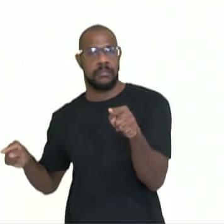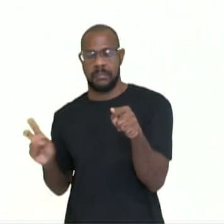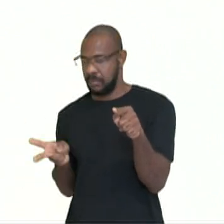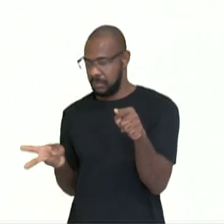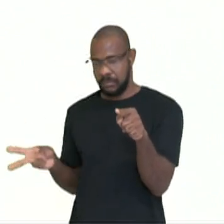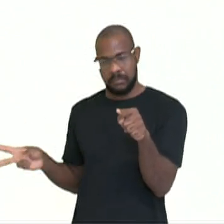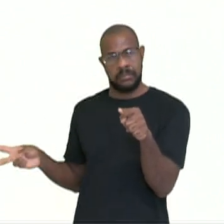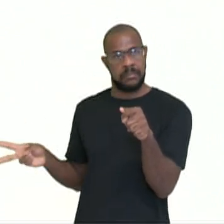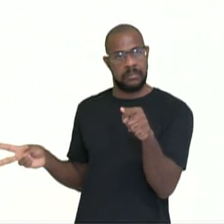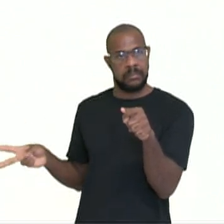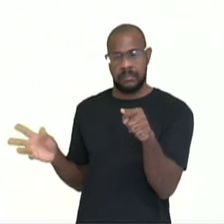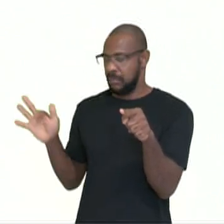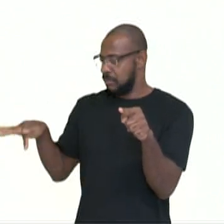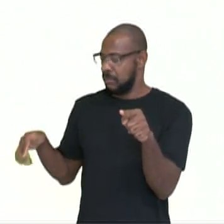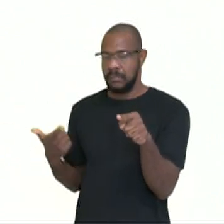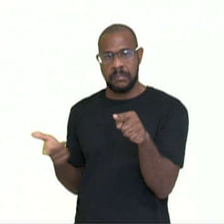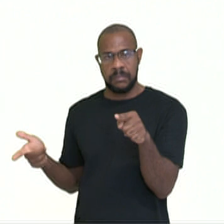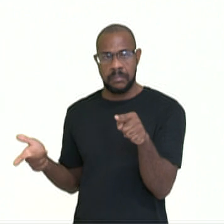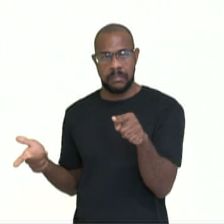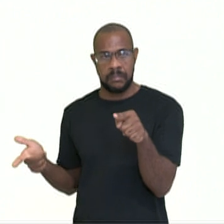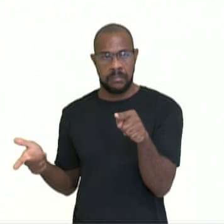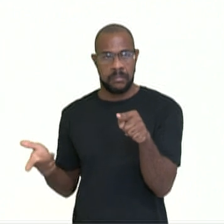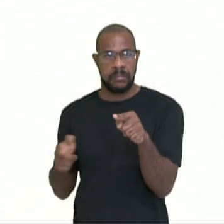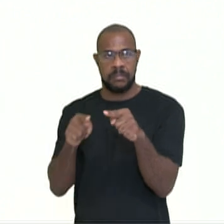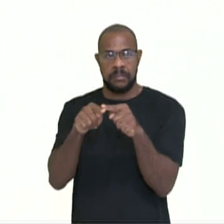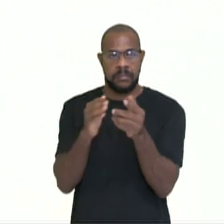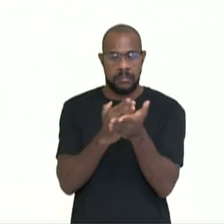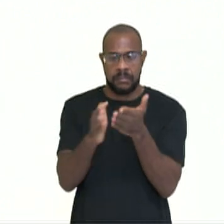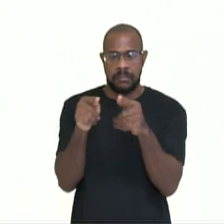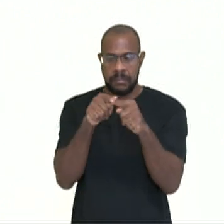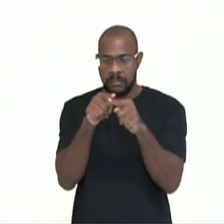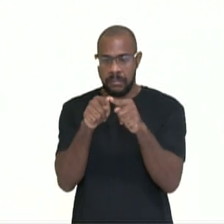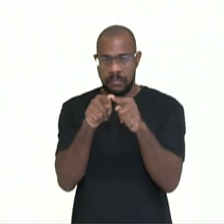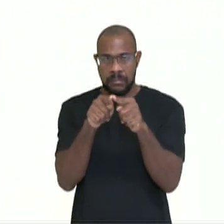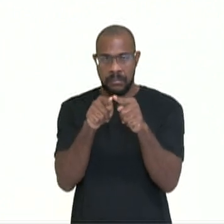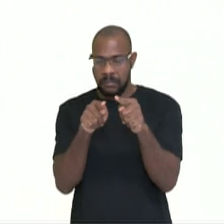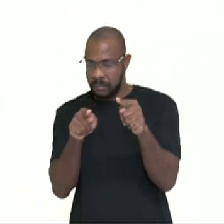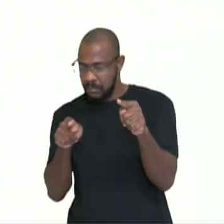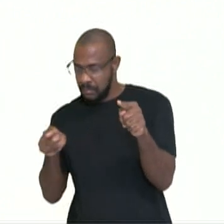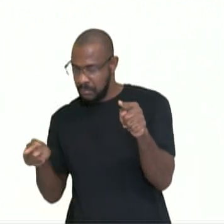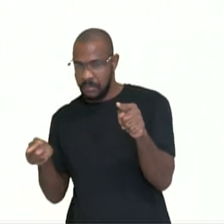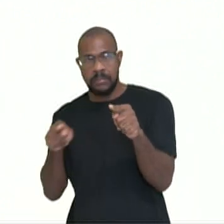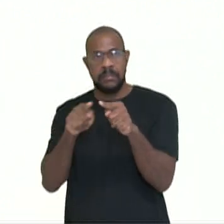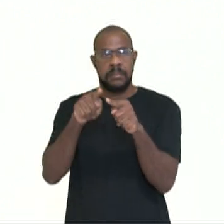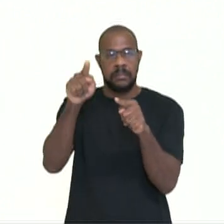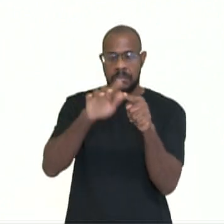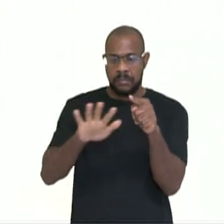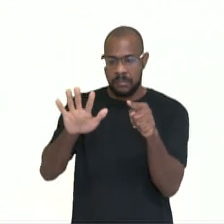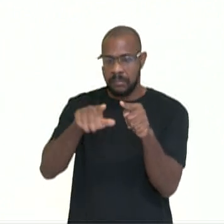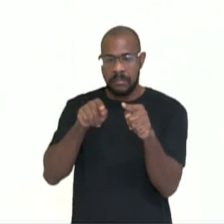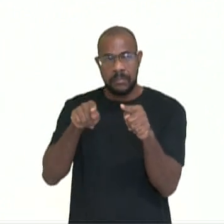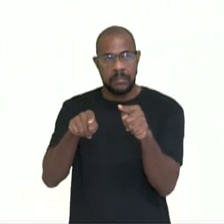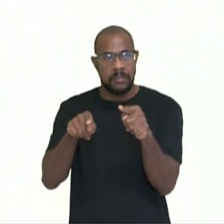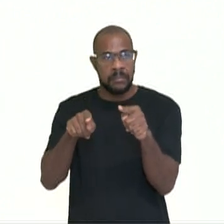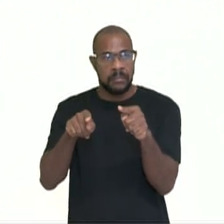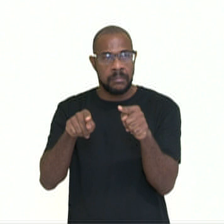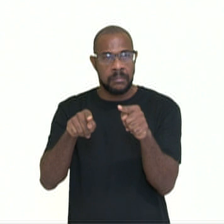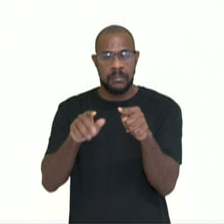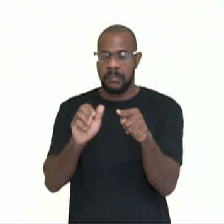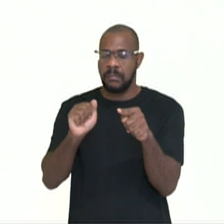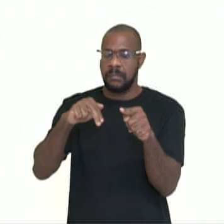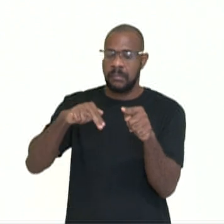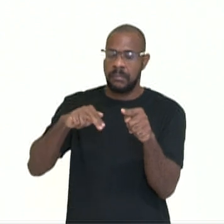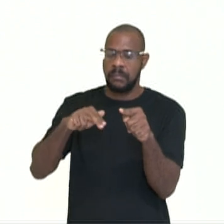tem começo e não tem fim. A outra OA também tem começo e não tem fim. Essa região é chamada de